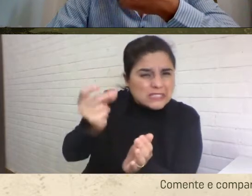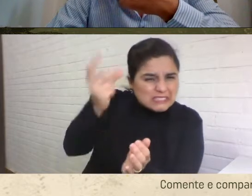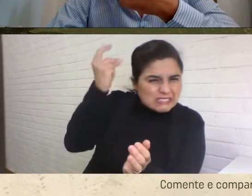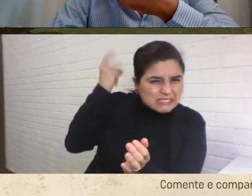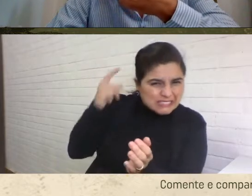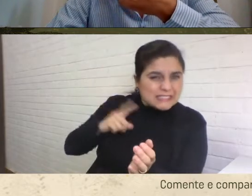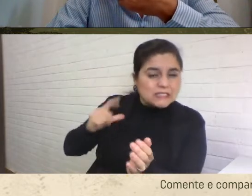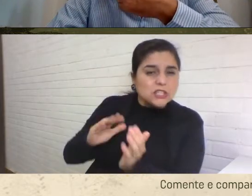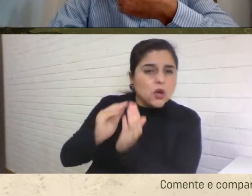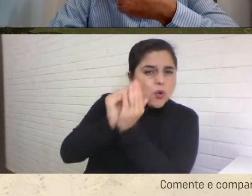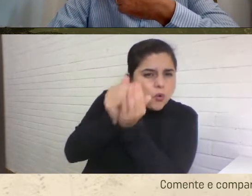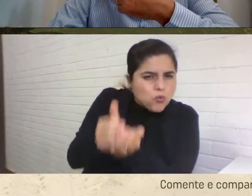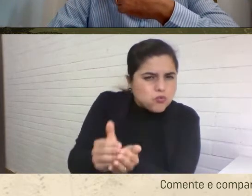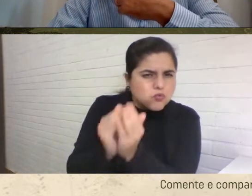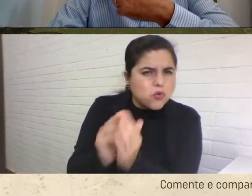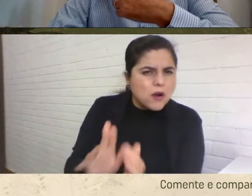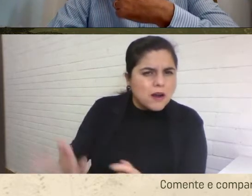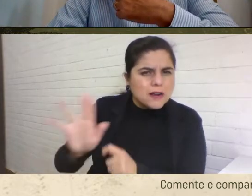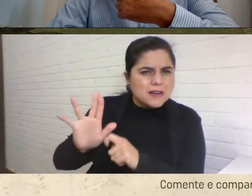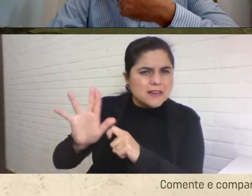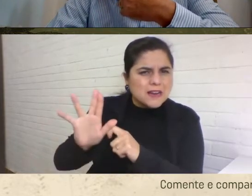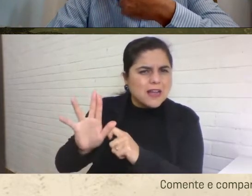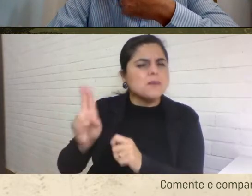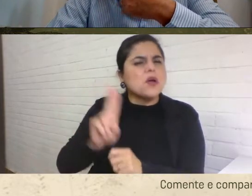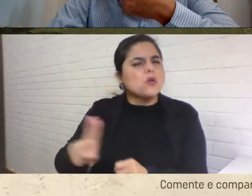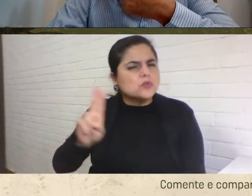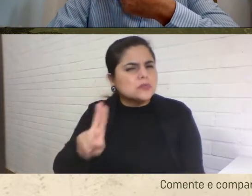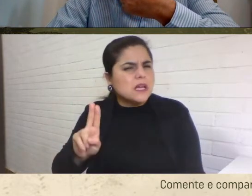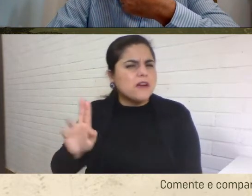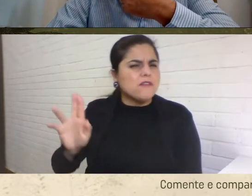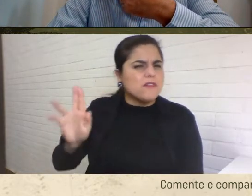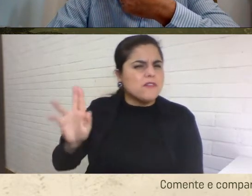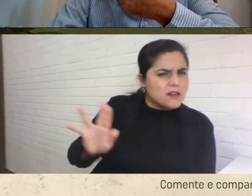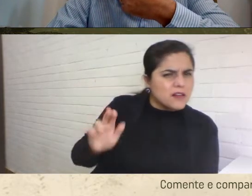ou utilizadas com fins eméticos ou terapêuticos?